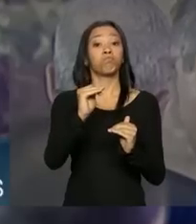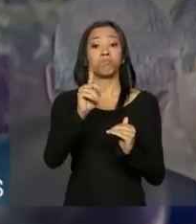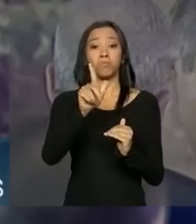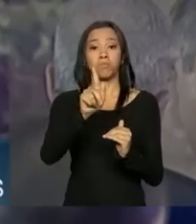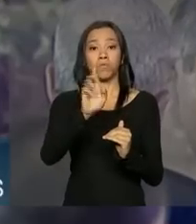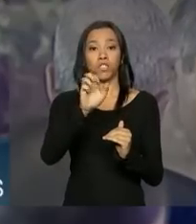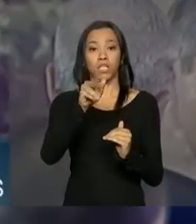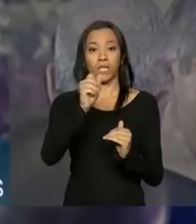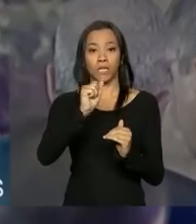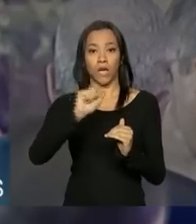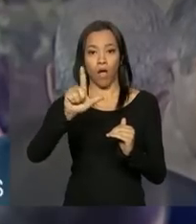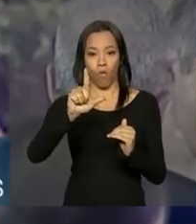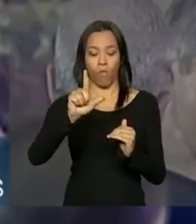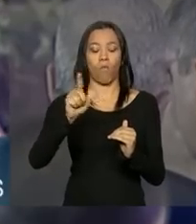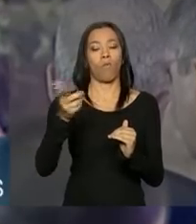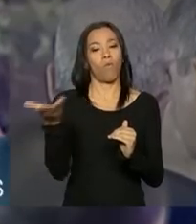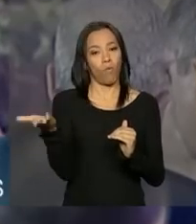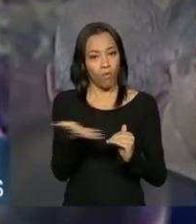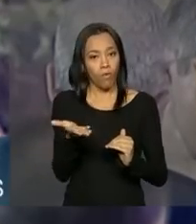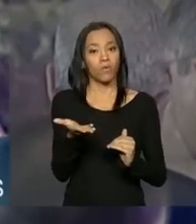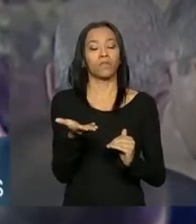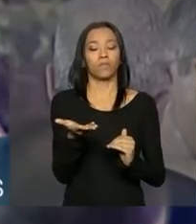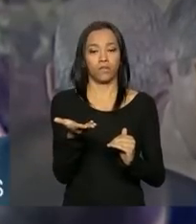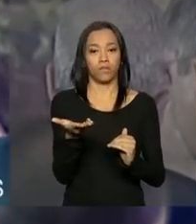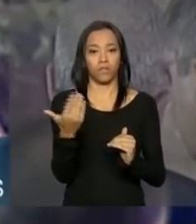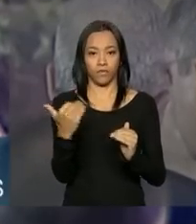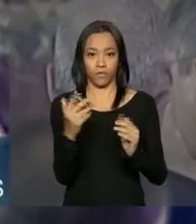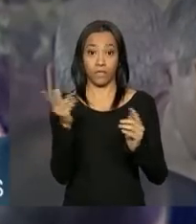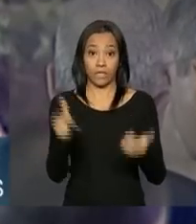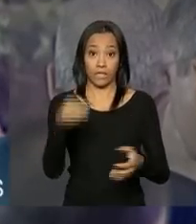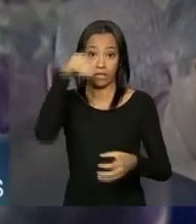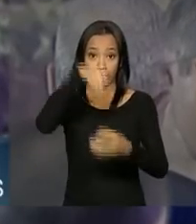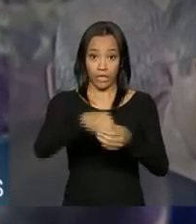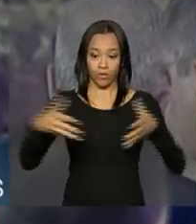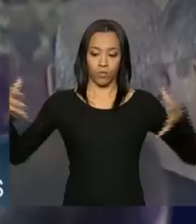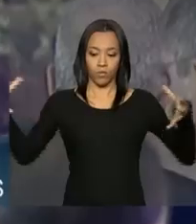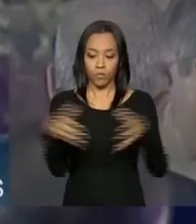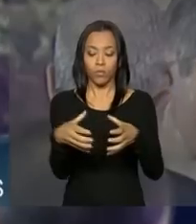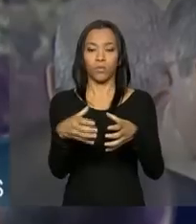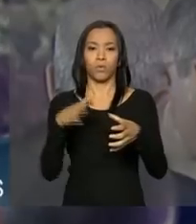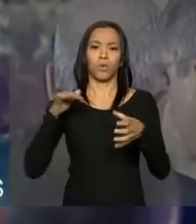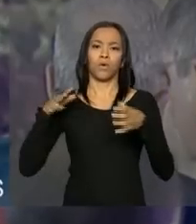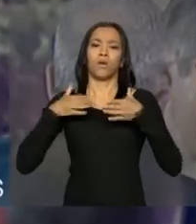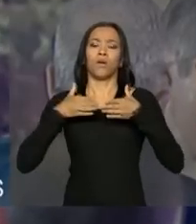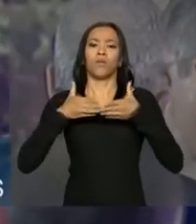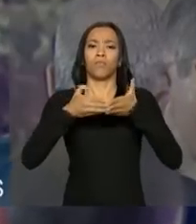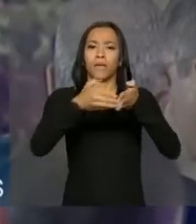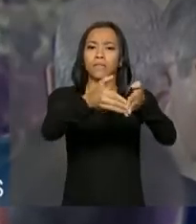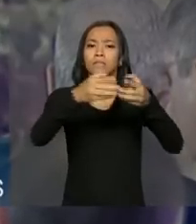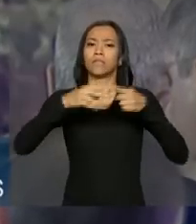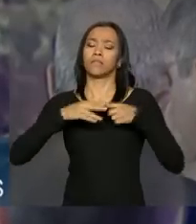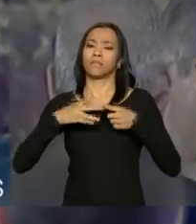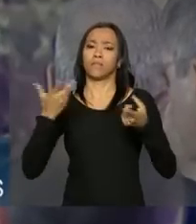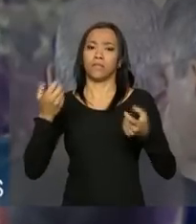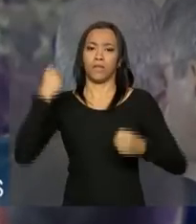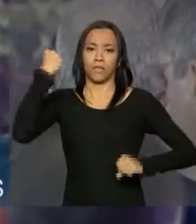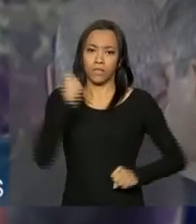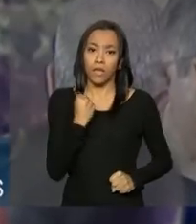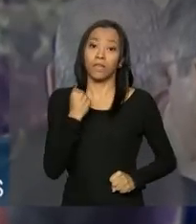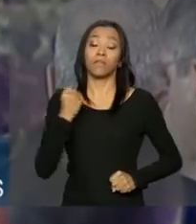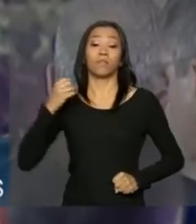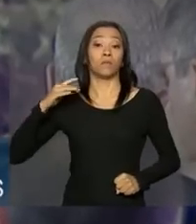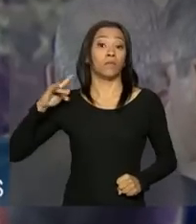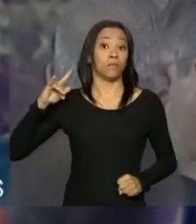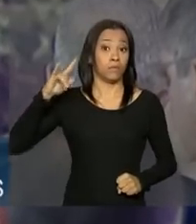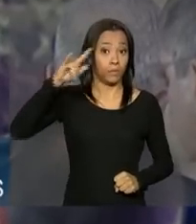seleto círculo desses oficiais das Forças Armadas, é sinônimo de reconhecimento e também